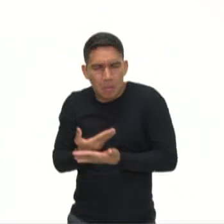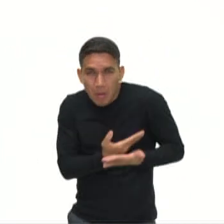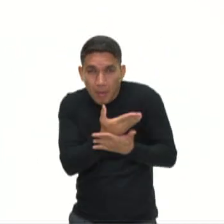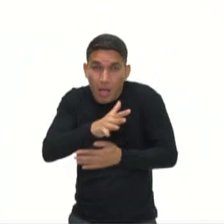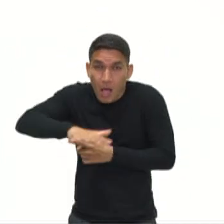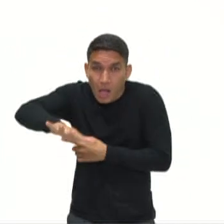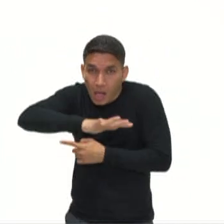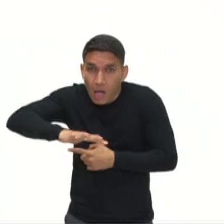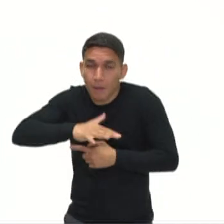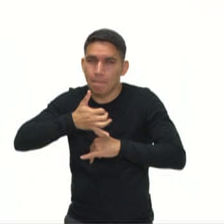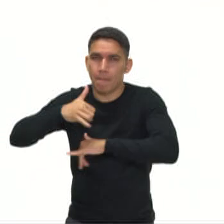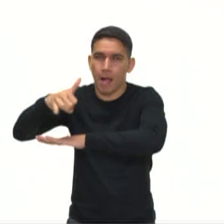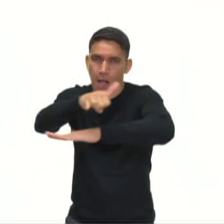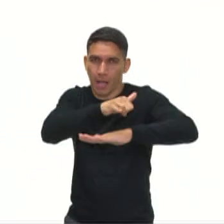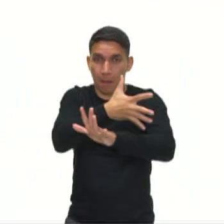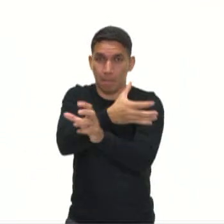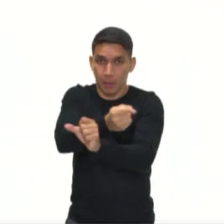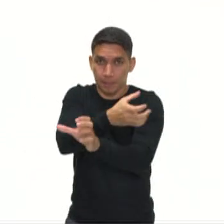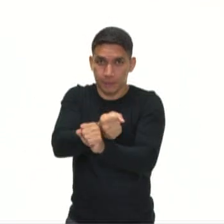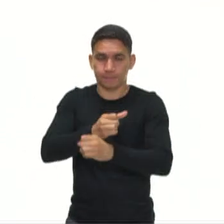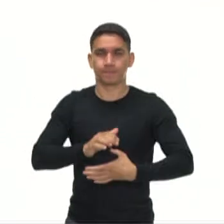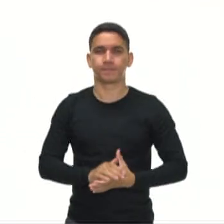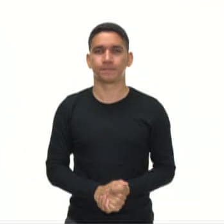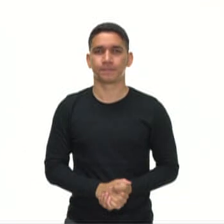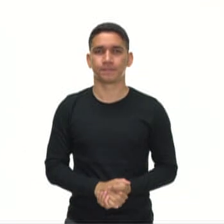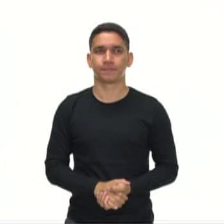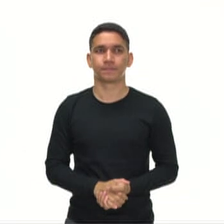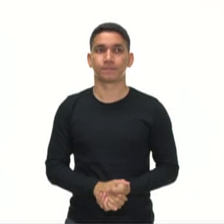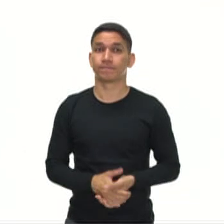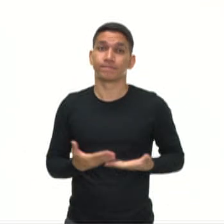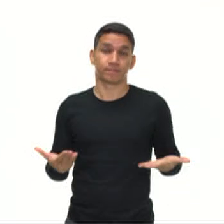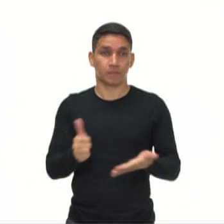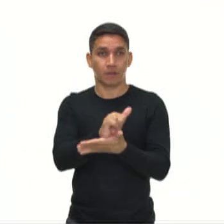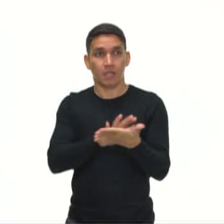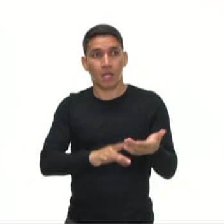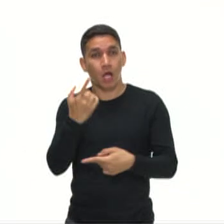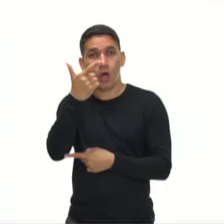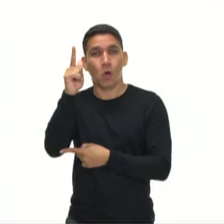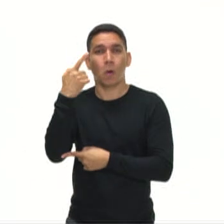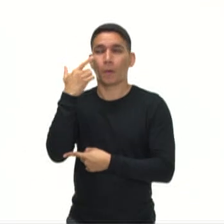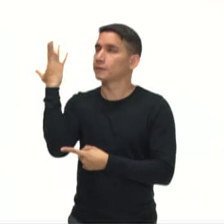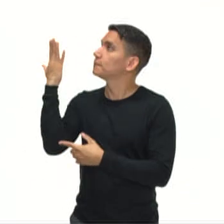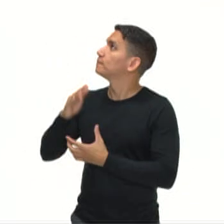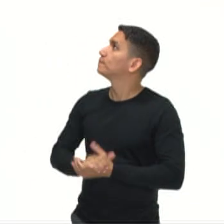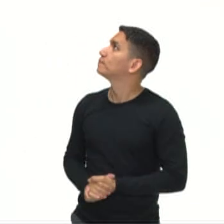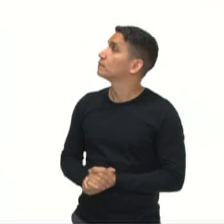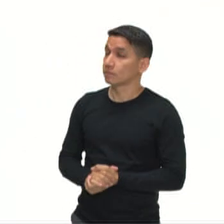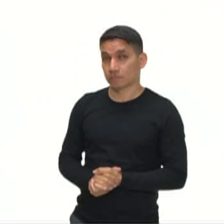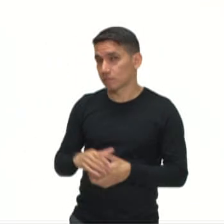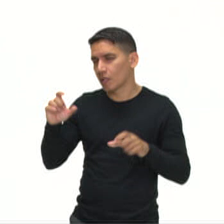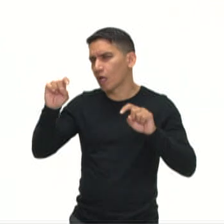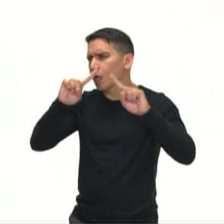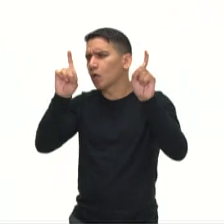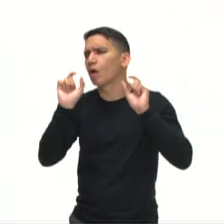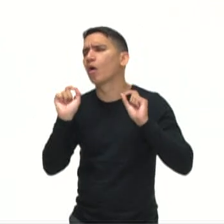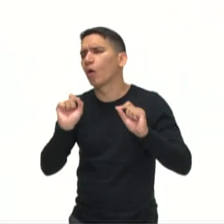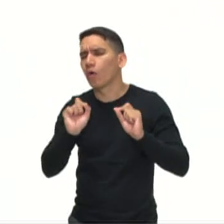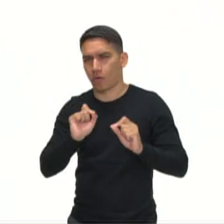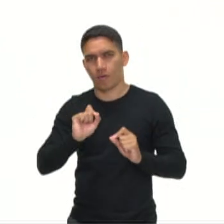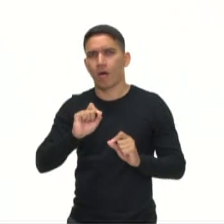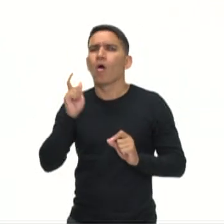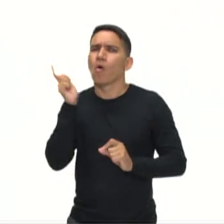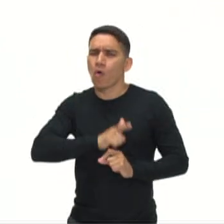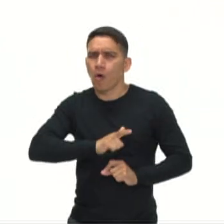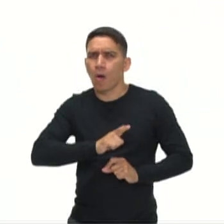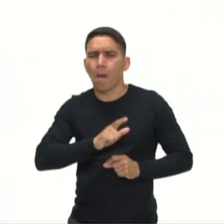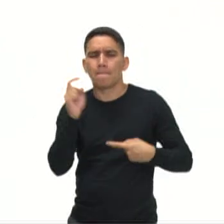na parte do eletromagnetismo, tá? Bom, gente, vamos resolver mais uma atividade. Supondo que é possível contar o número de elétrons